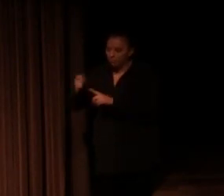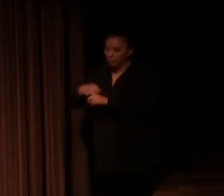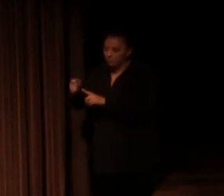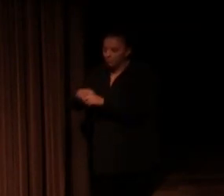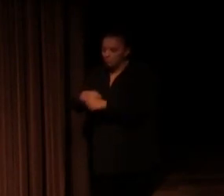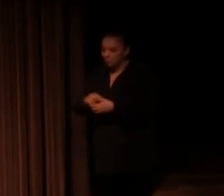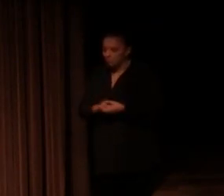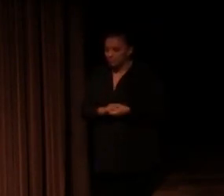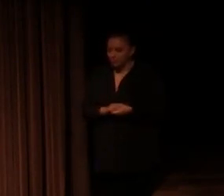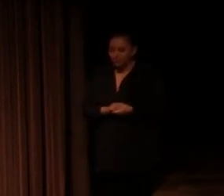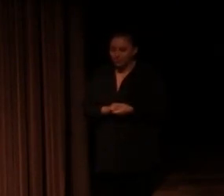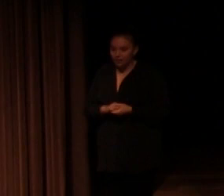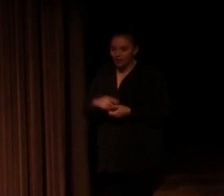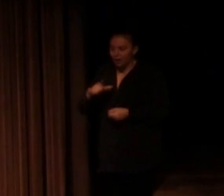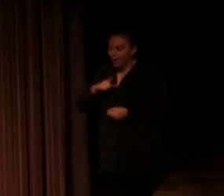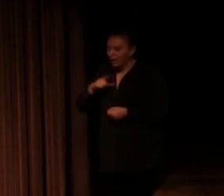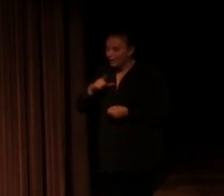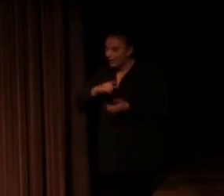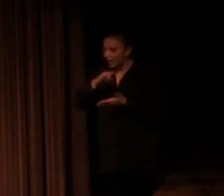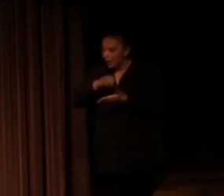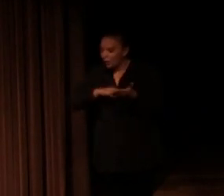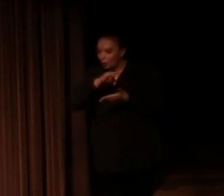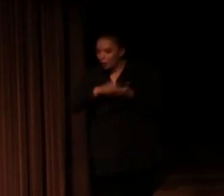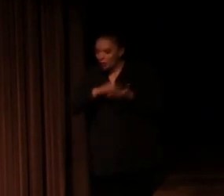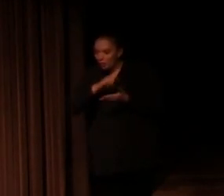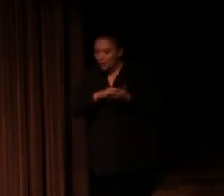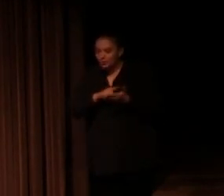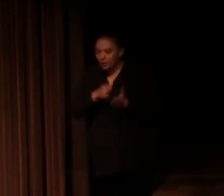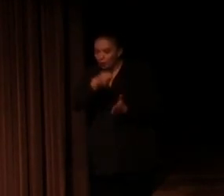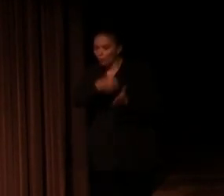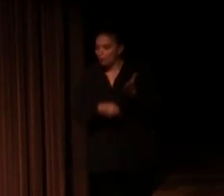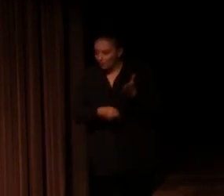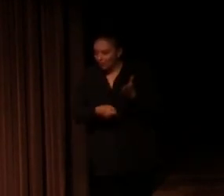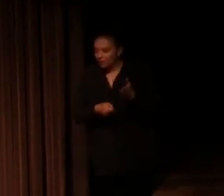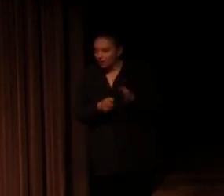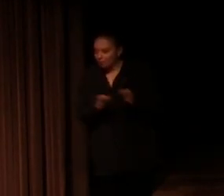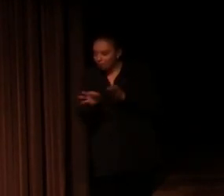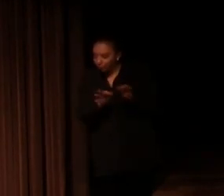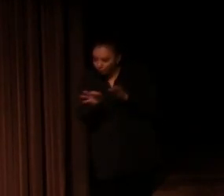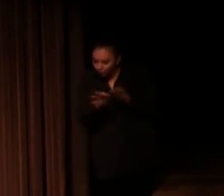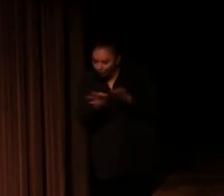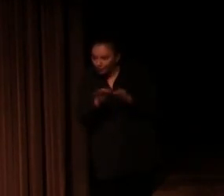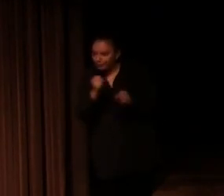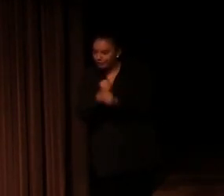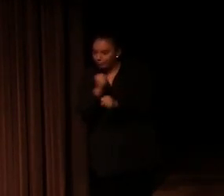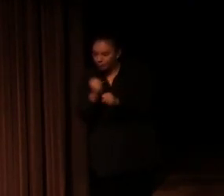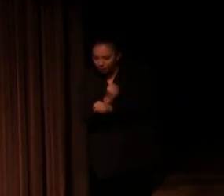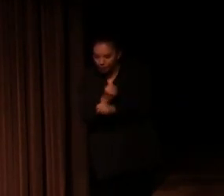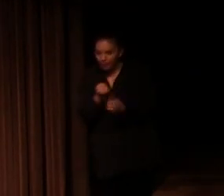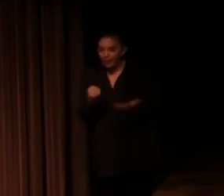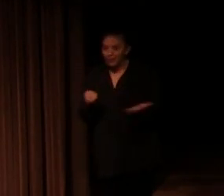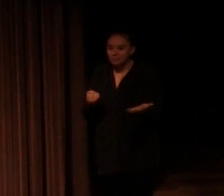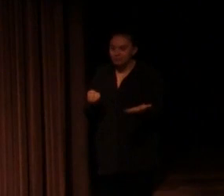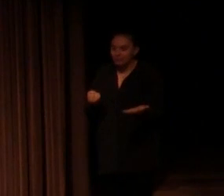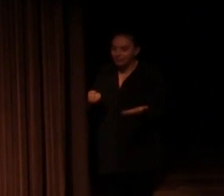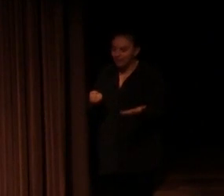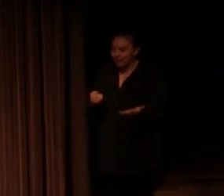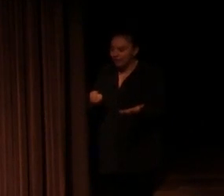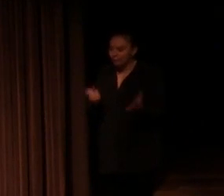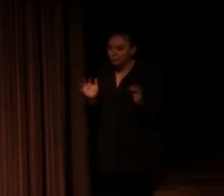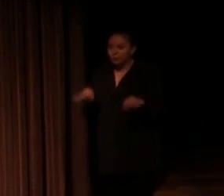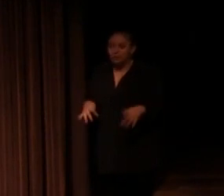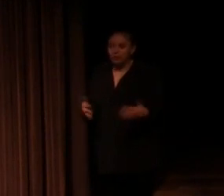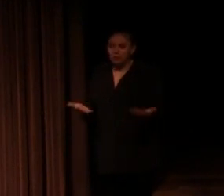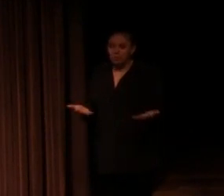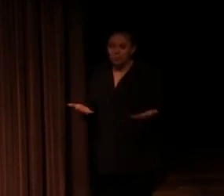posse licitação para confesso licitação para contratar um projeto depois para licitar a obra construir a obra quando termina a criança